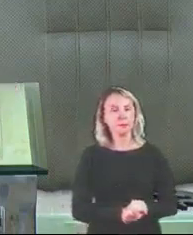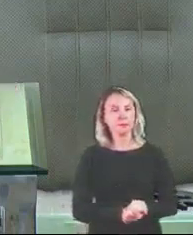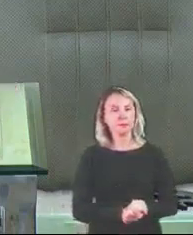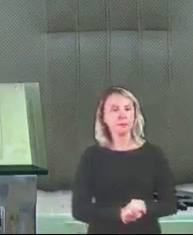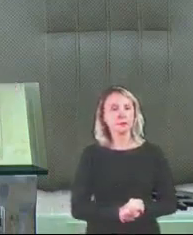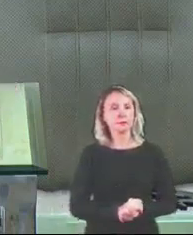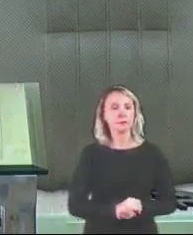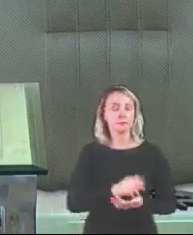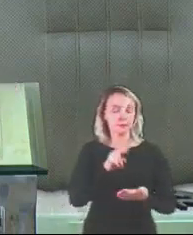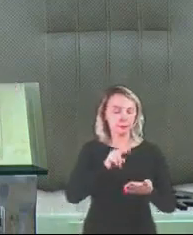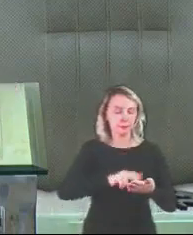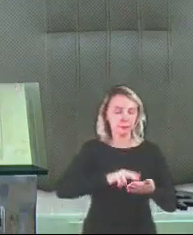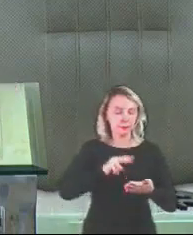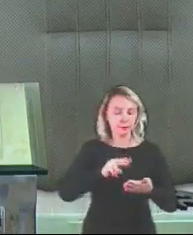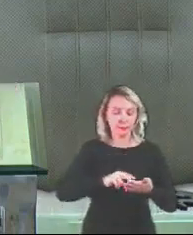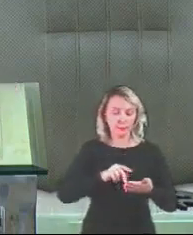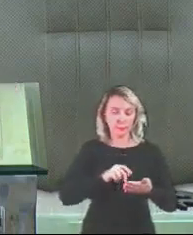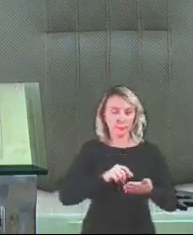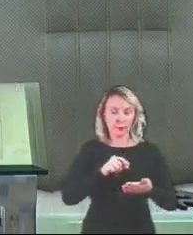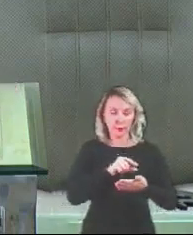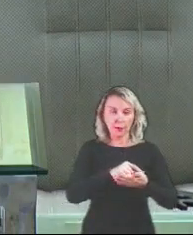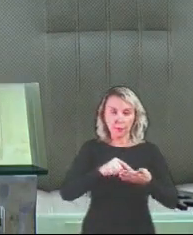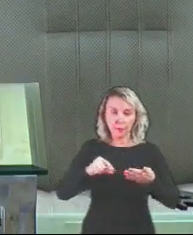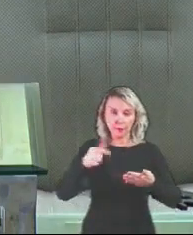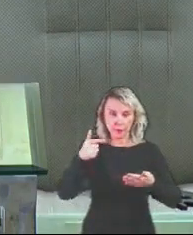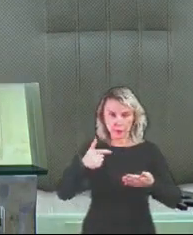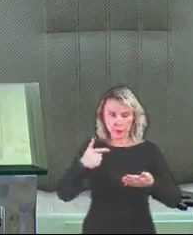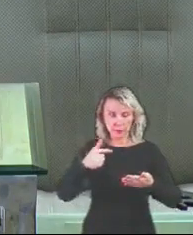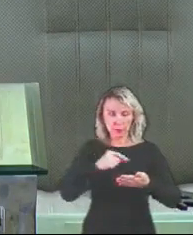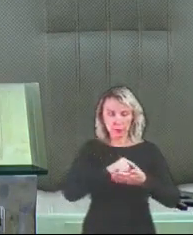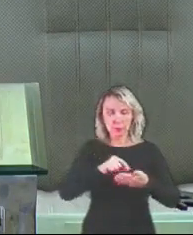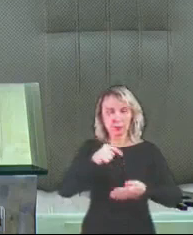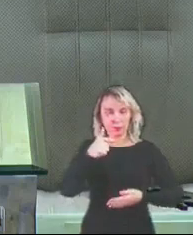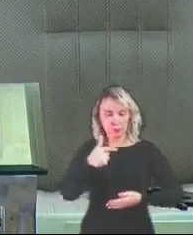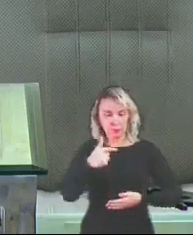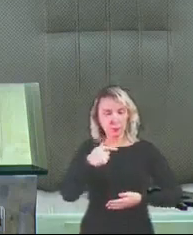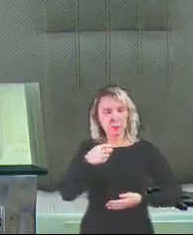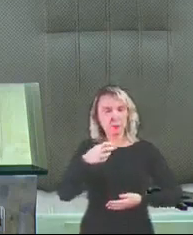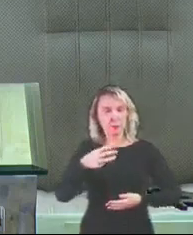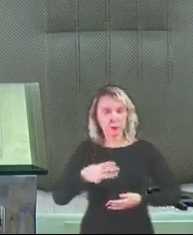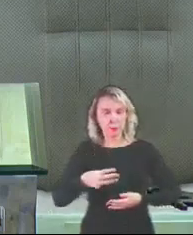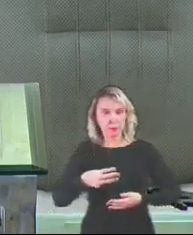Vamos ler o versículo 2 a princípio, depois leremos o 3.